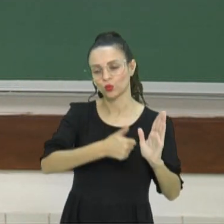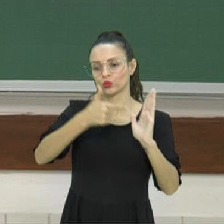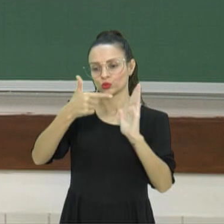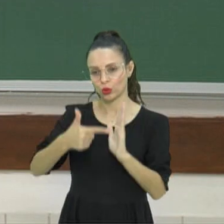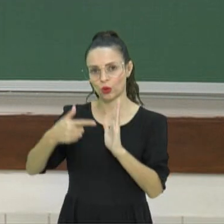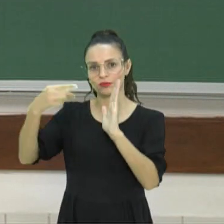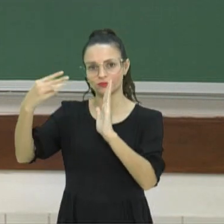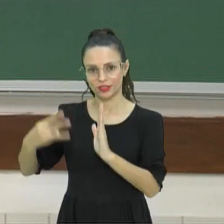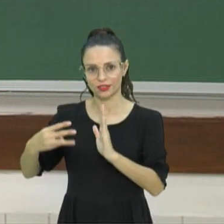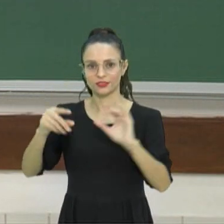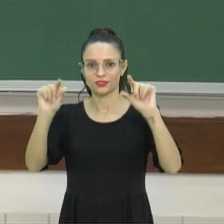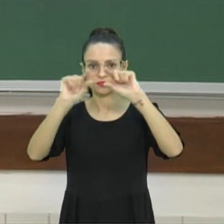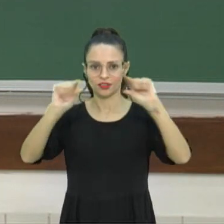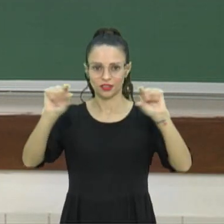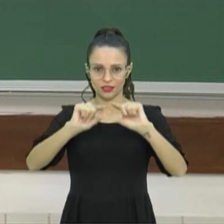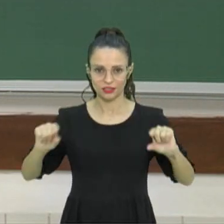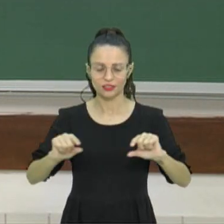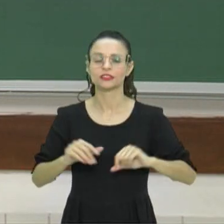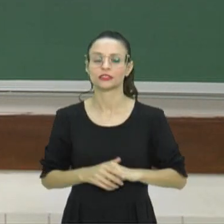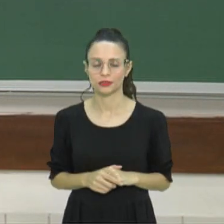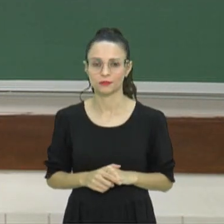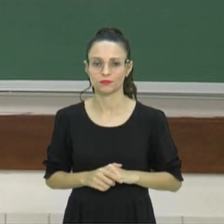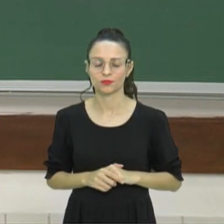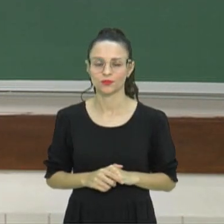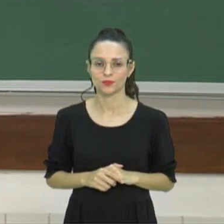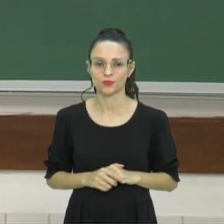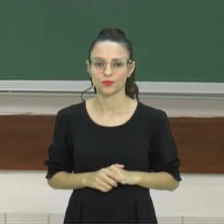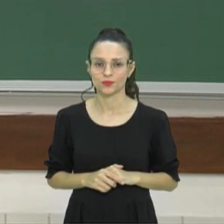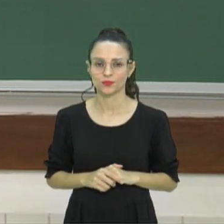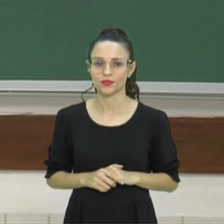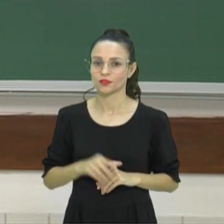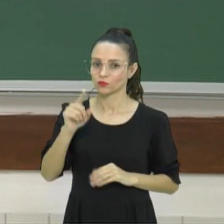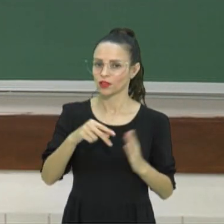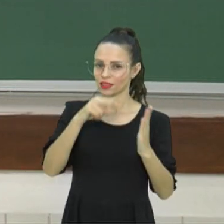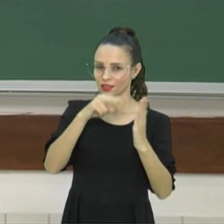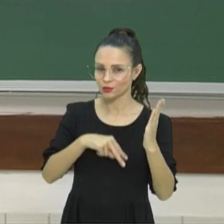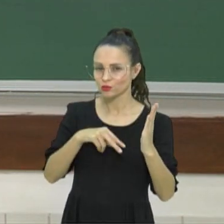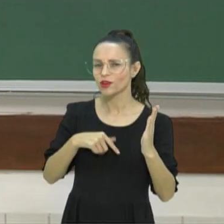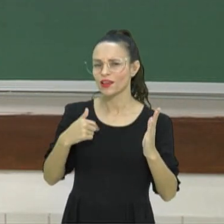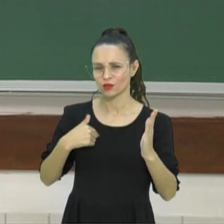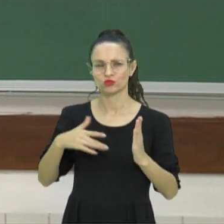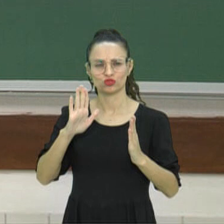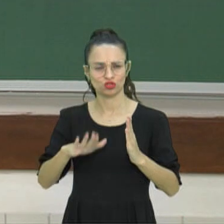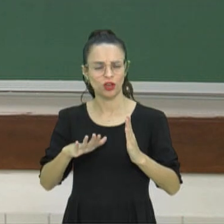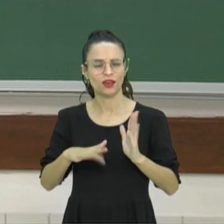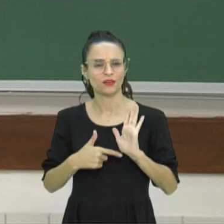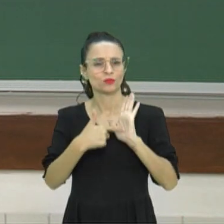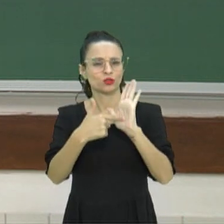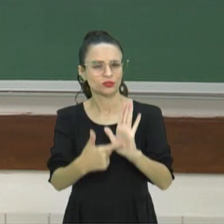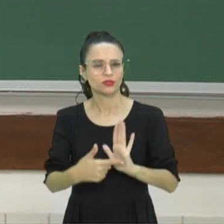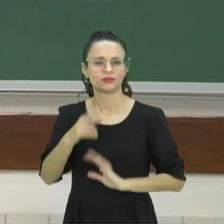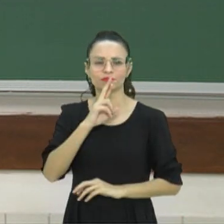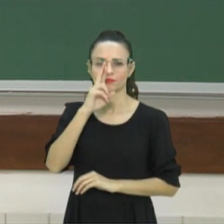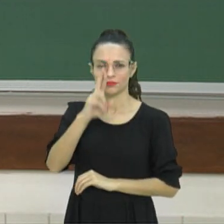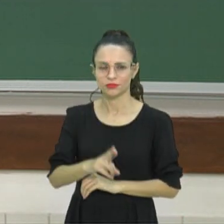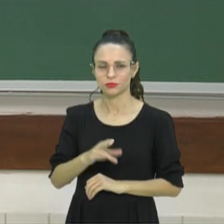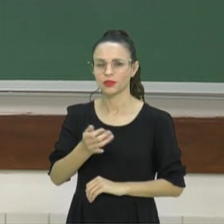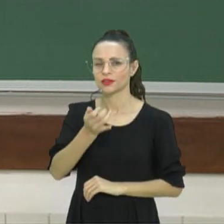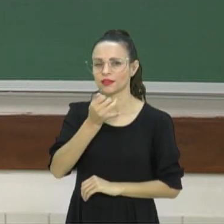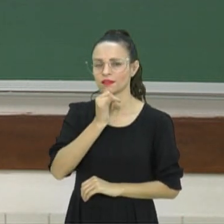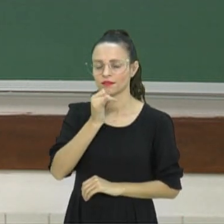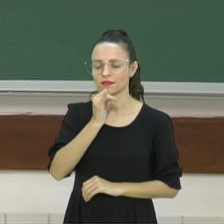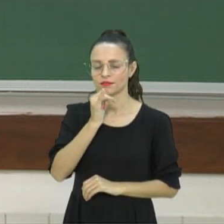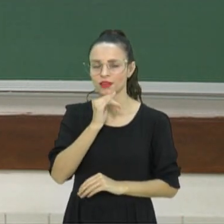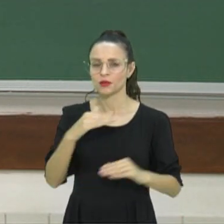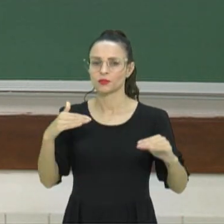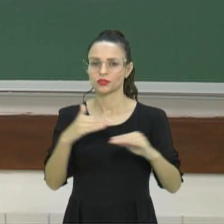frases foram apresentadas para vocês. Durante a leitura, eu já fui pontuando e fui colocando esses exemplos de